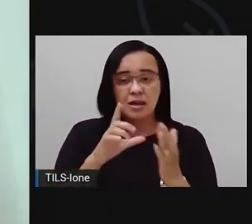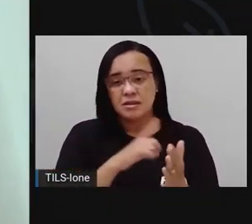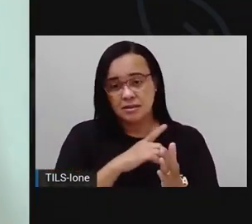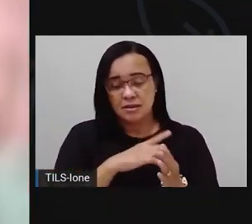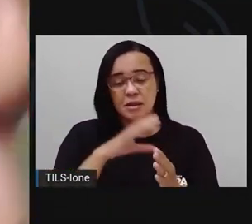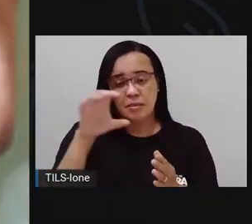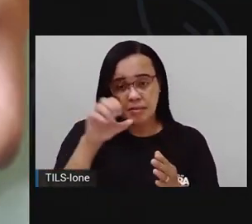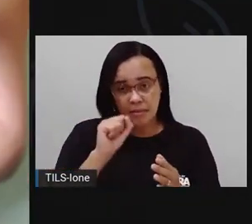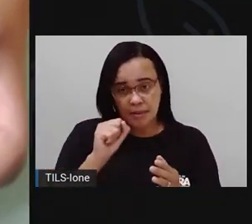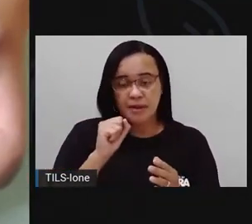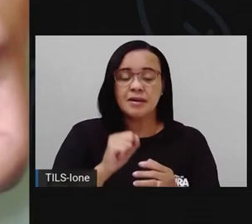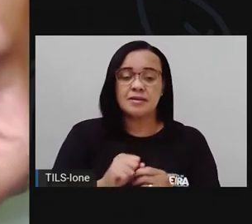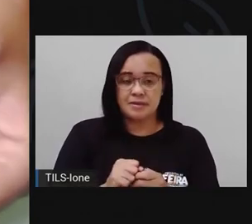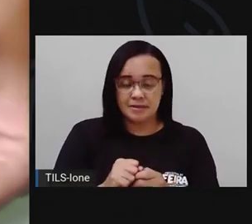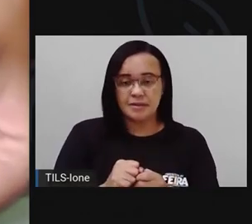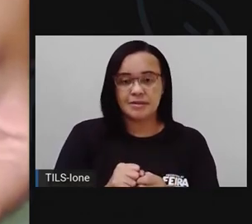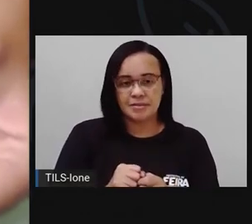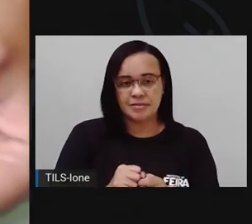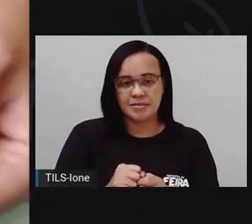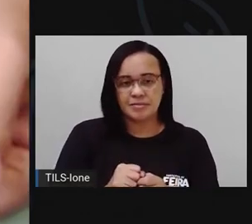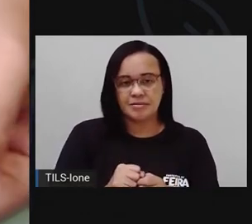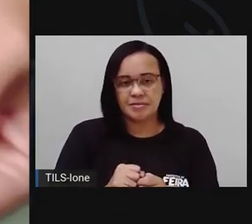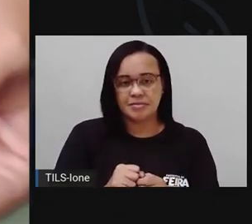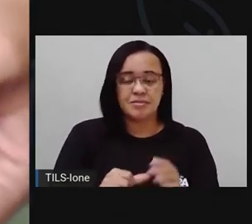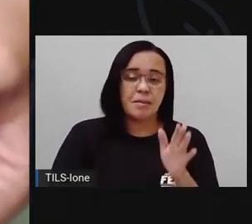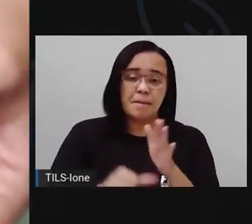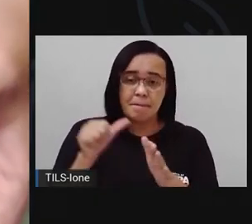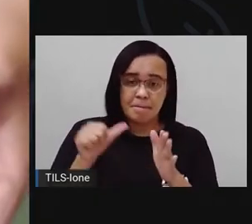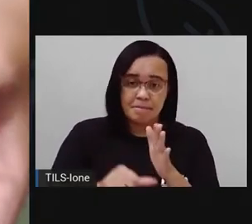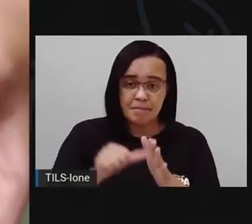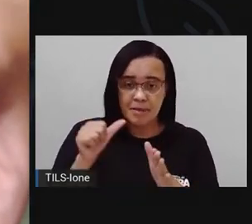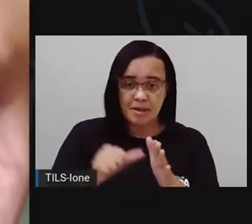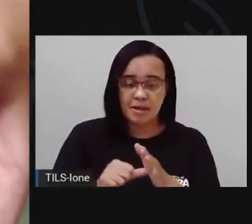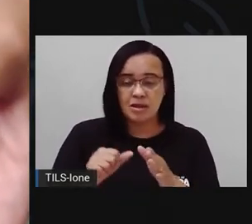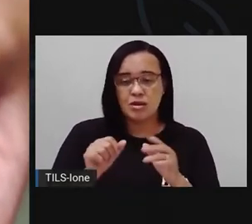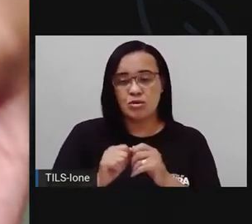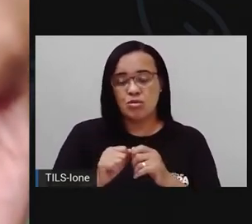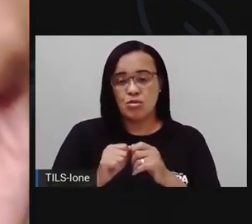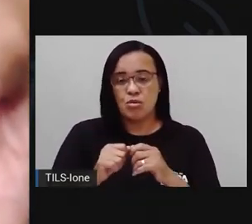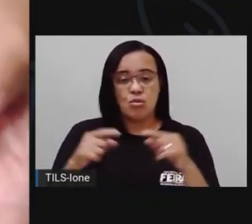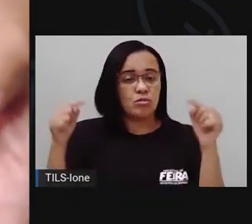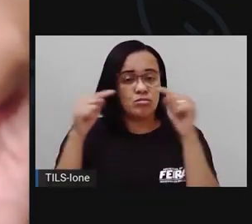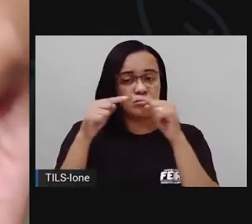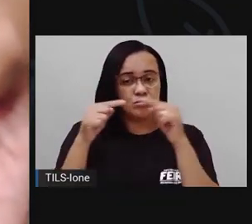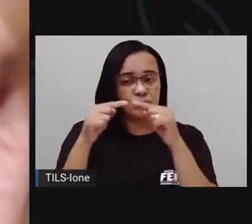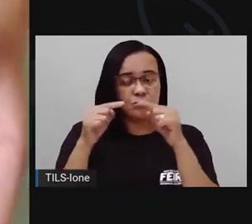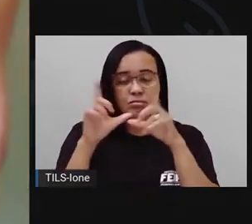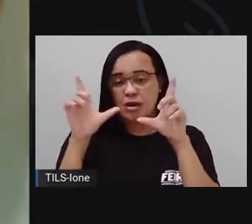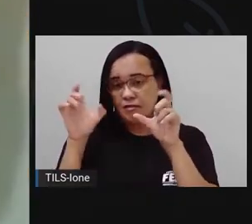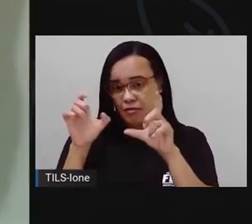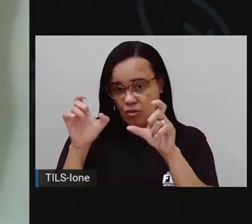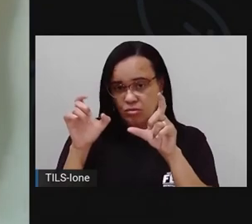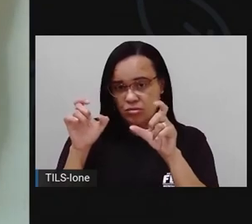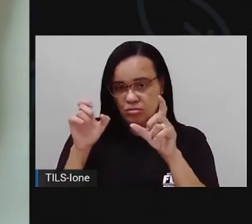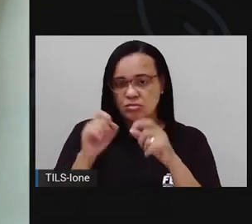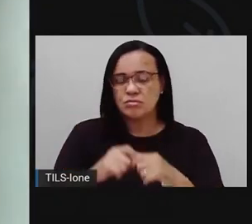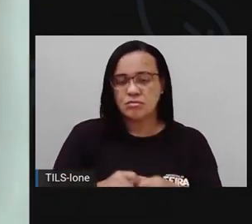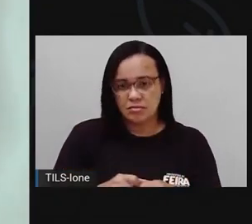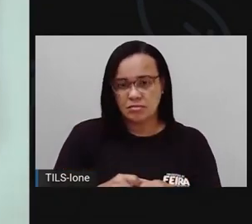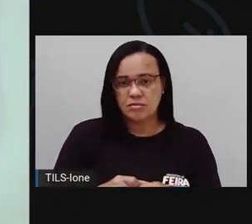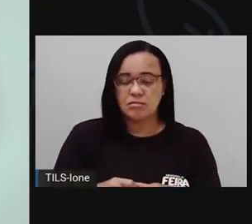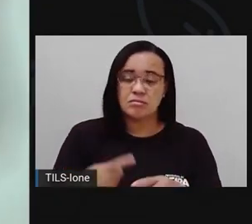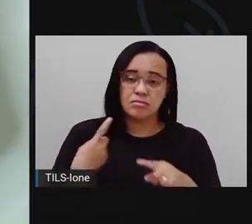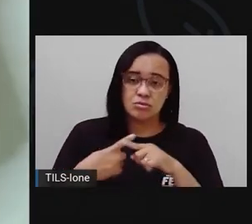ele. E aí, se você vai ter que primeiro escolher a sua foto. Se for uma foto 3x4, então vai